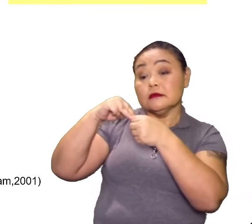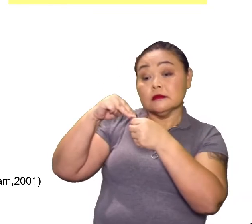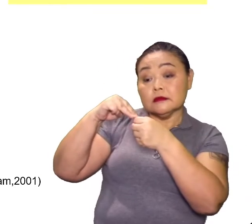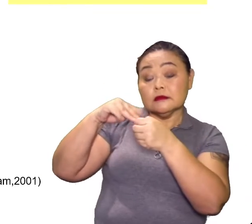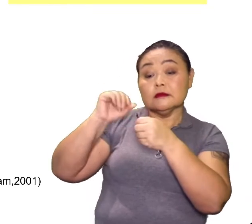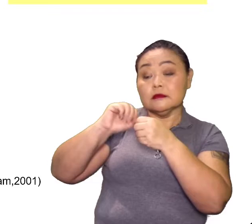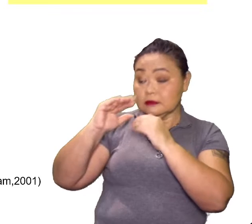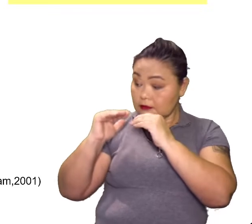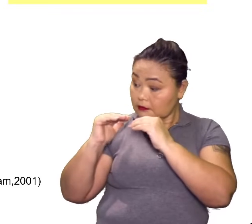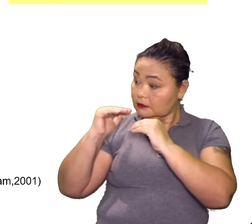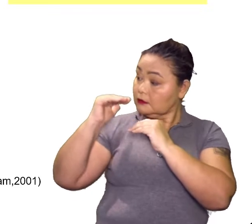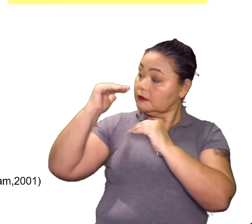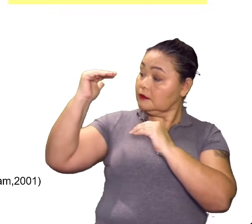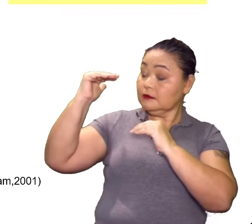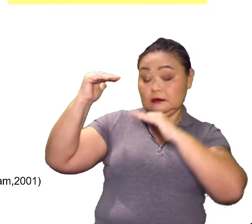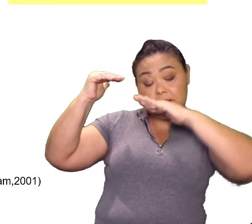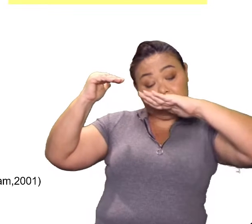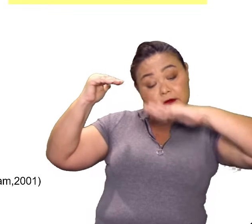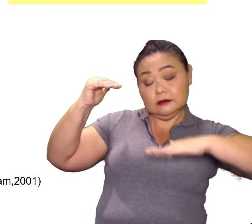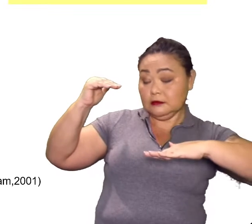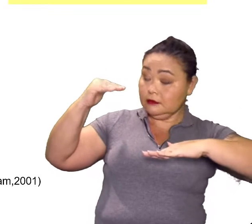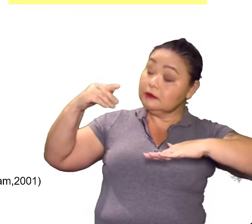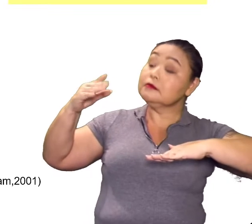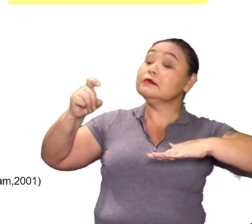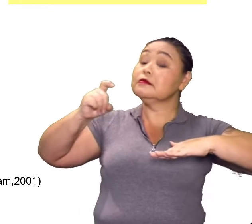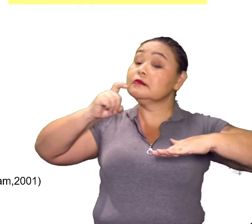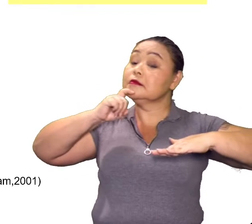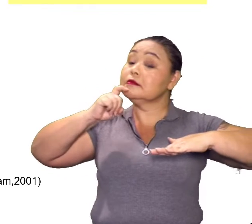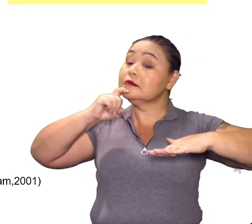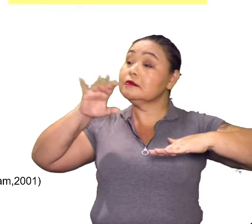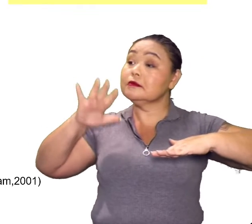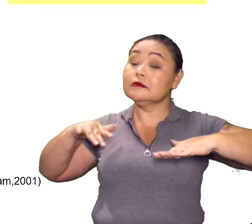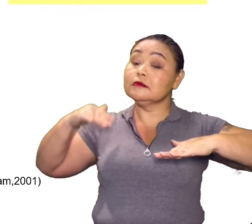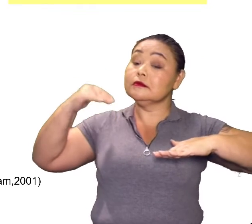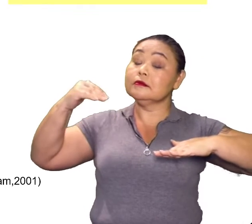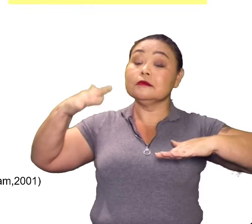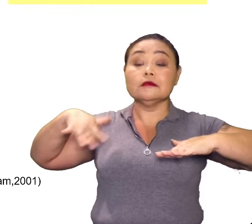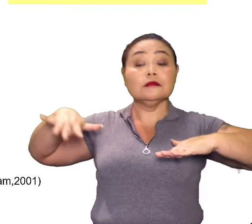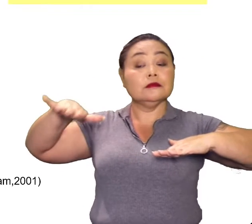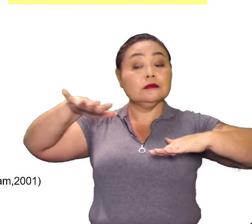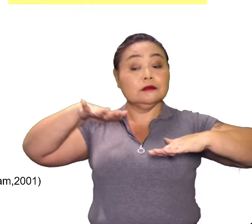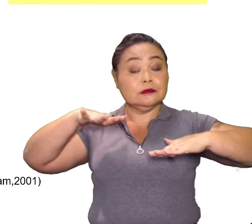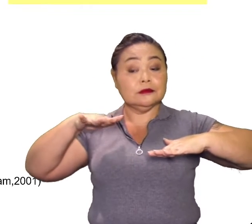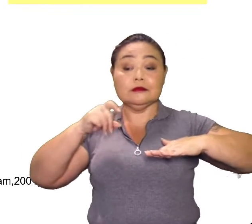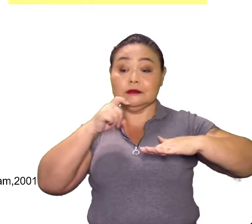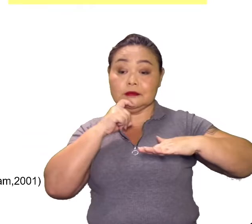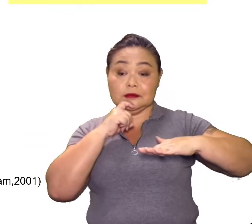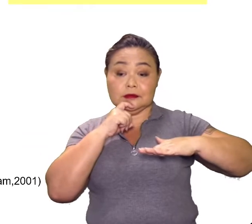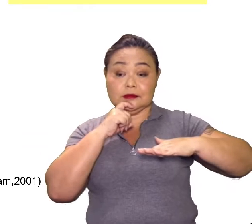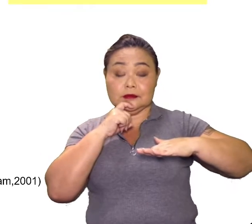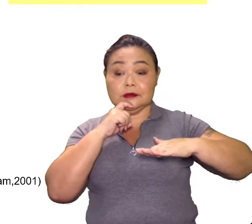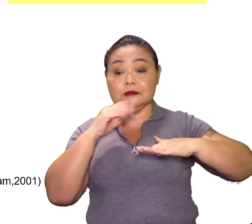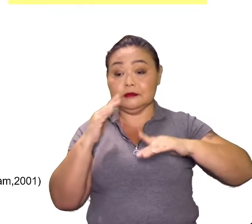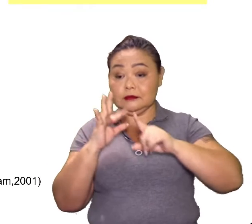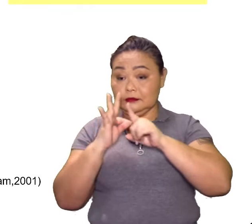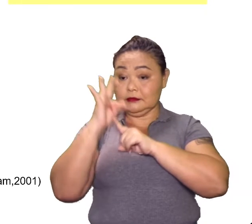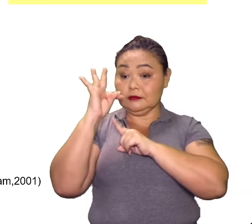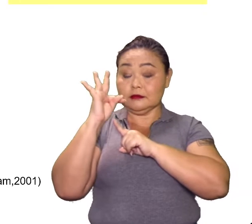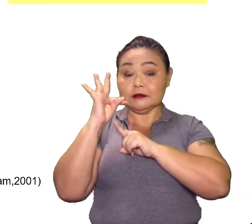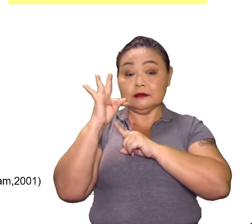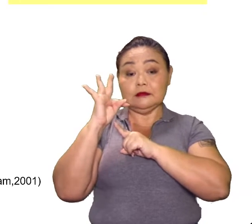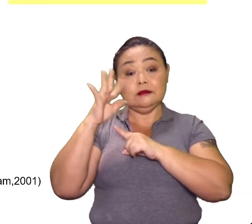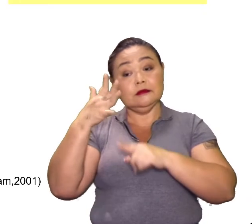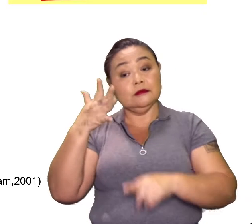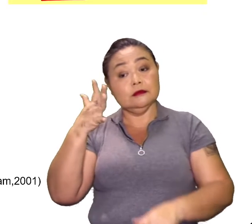municípios que estão mais altos em relação à capital e a tendência é ter mais frio, ser um pouco mais frio a temperatura. E